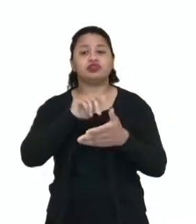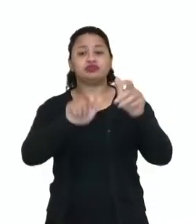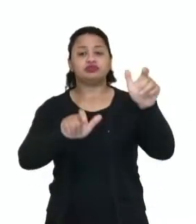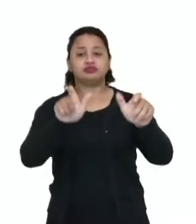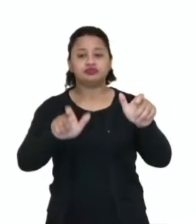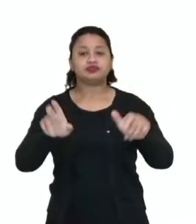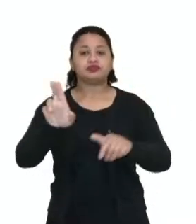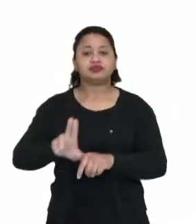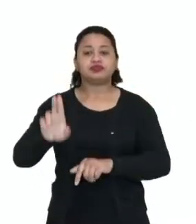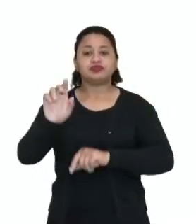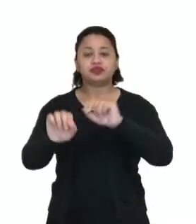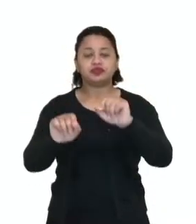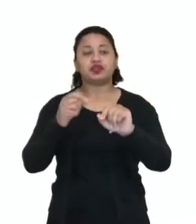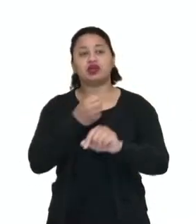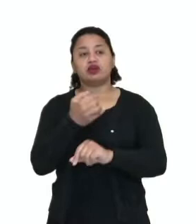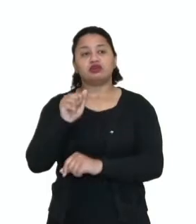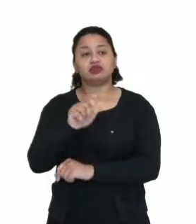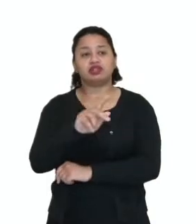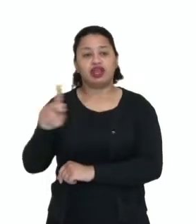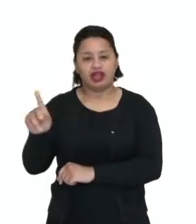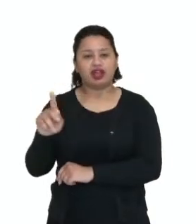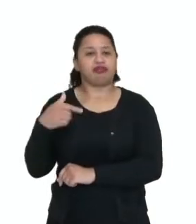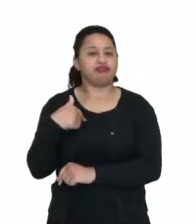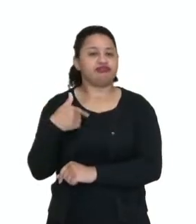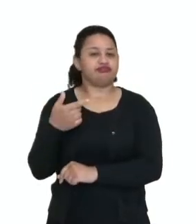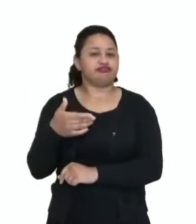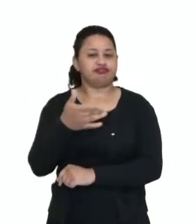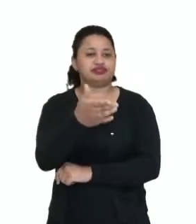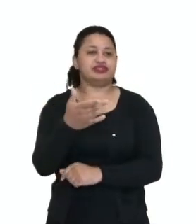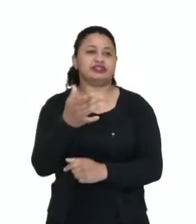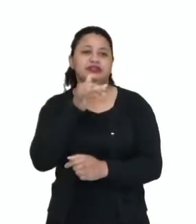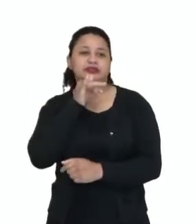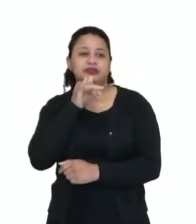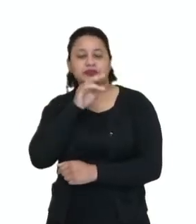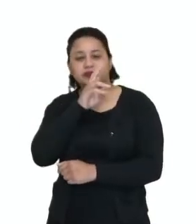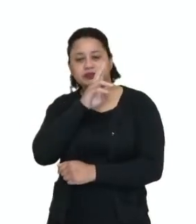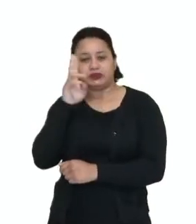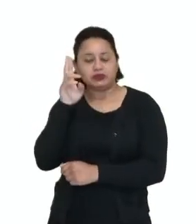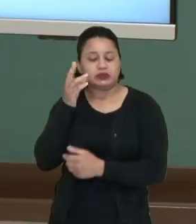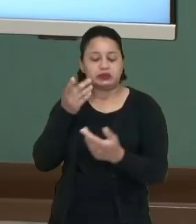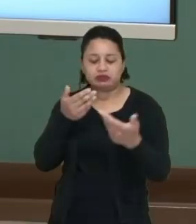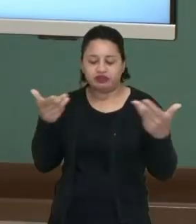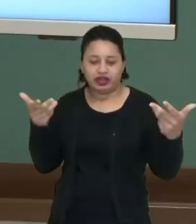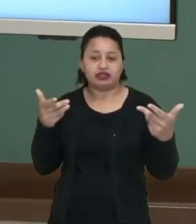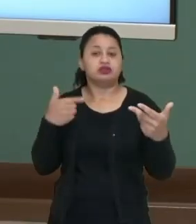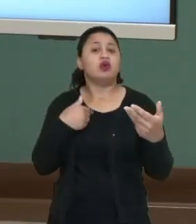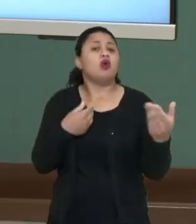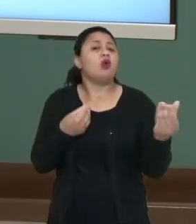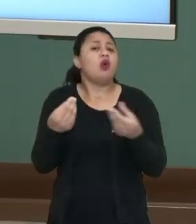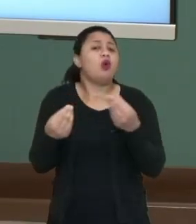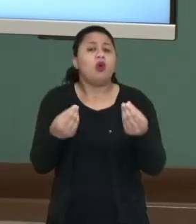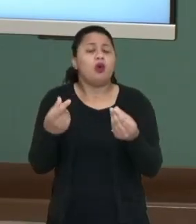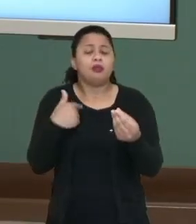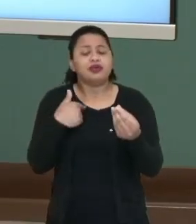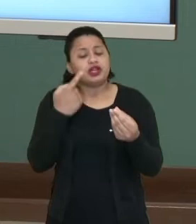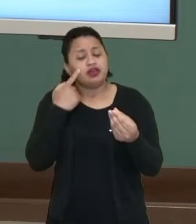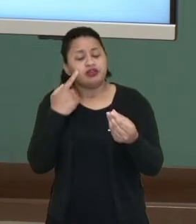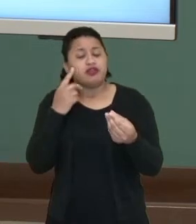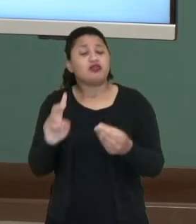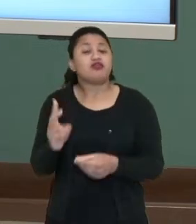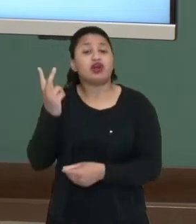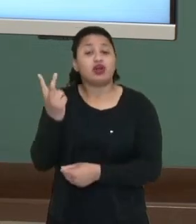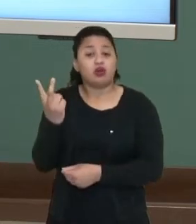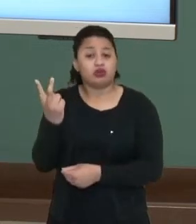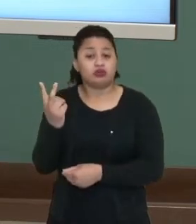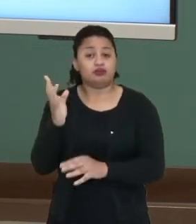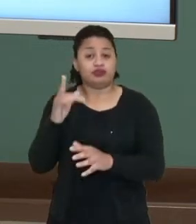com frequência aplicativos de transporte. Como esse serviço é cobrado? Tá? Então, são várias as empresas aí